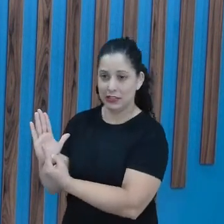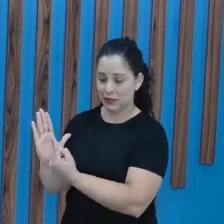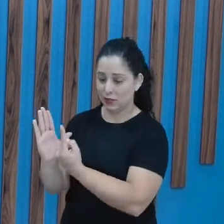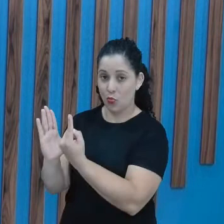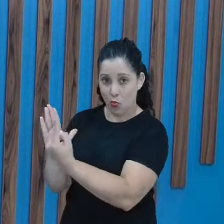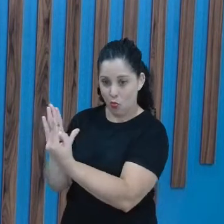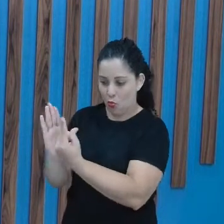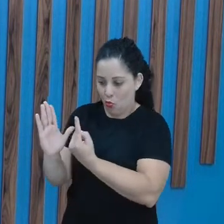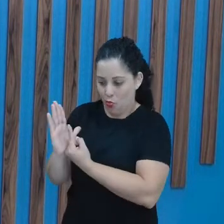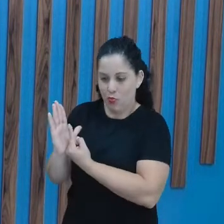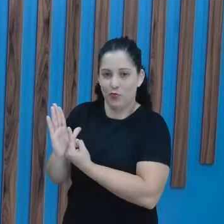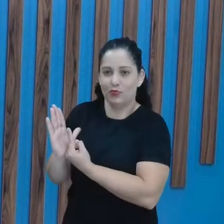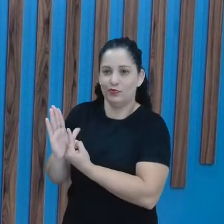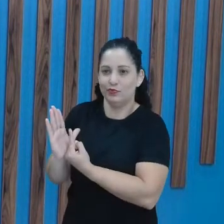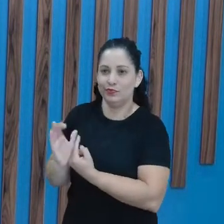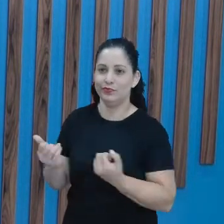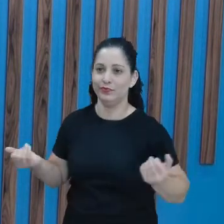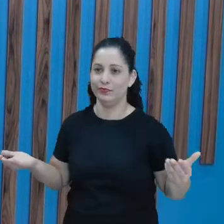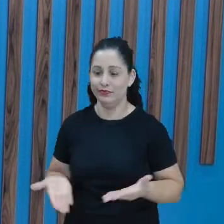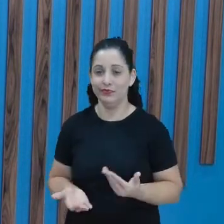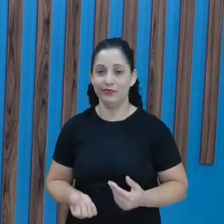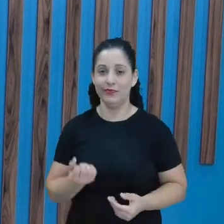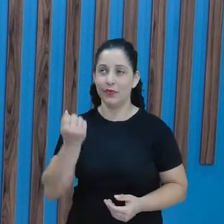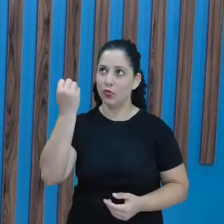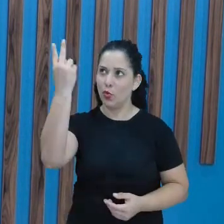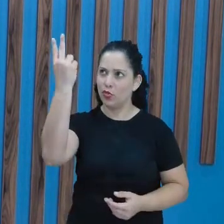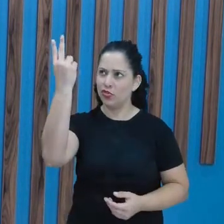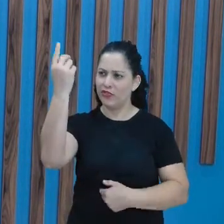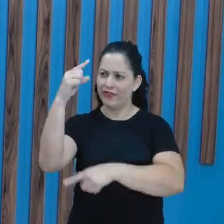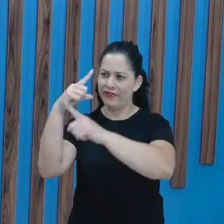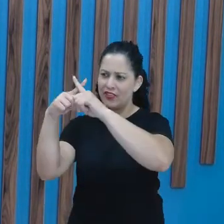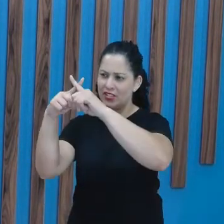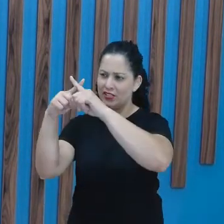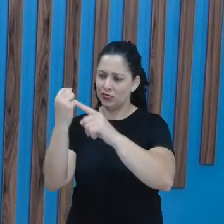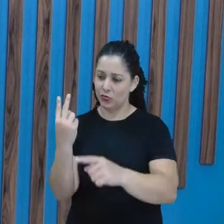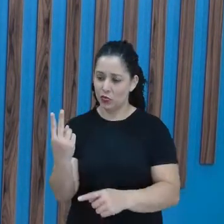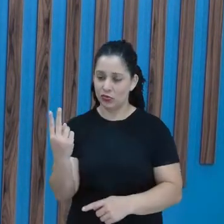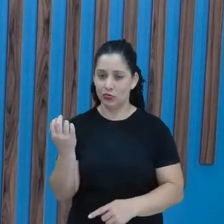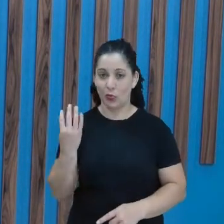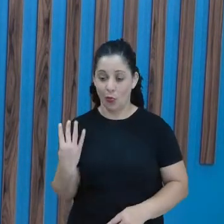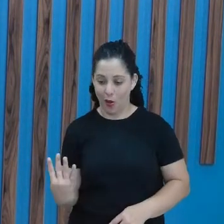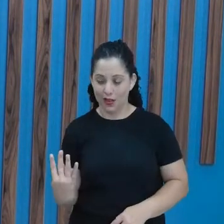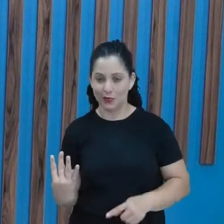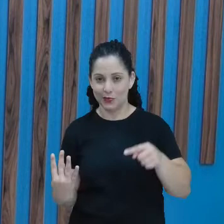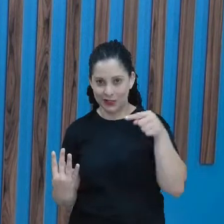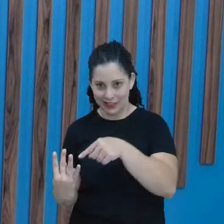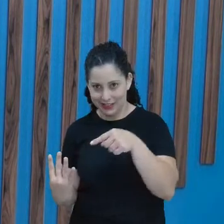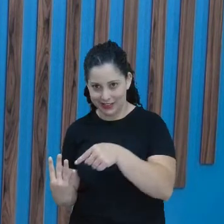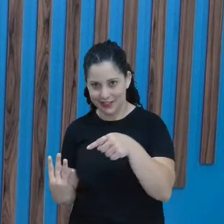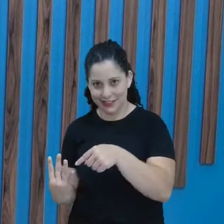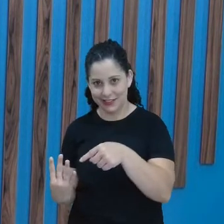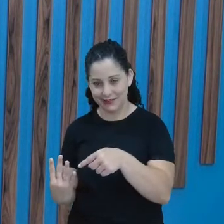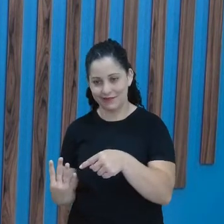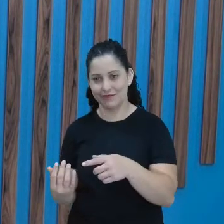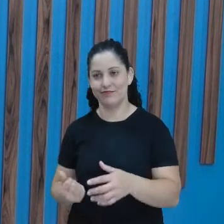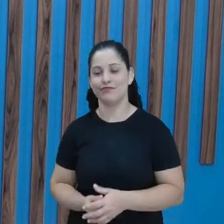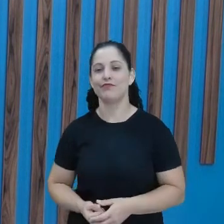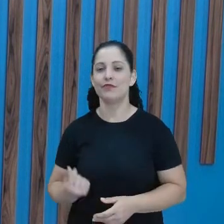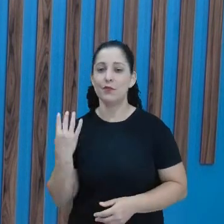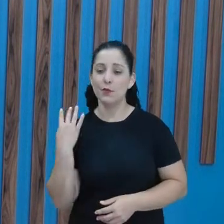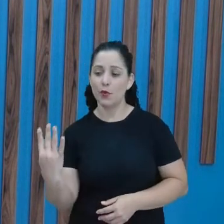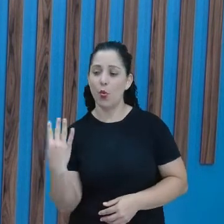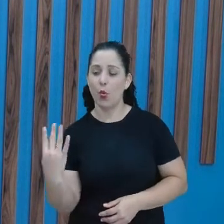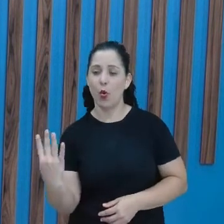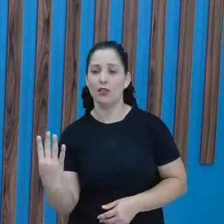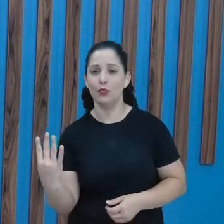Aí, você multiplica, 2 vezes 2, 4. 4 é o denominador. Ou seja, o 4